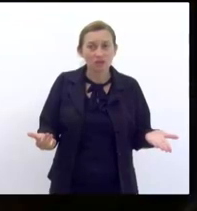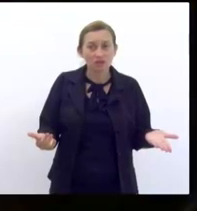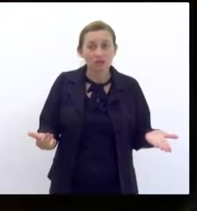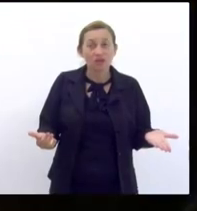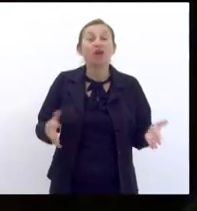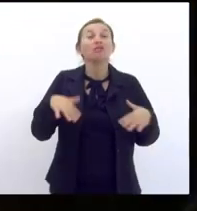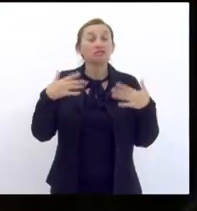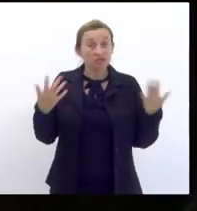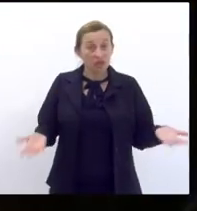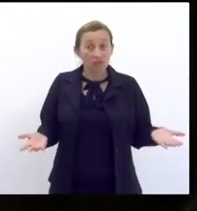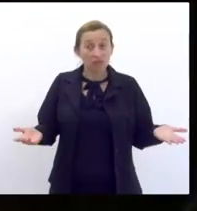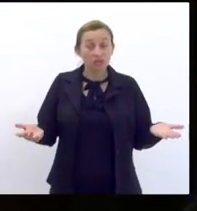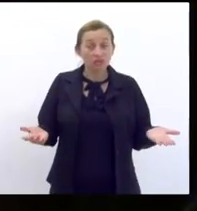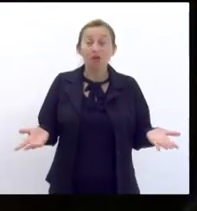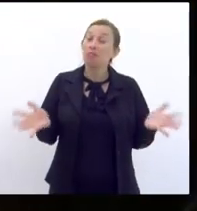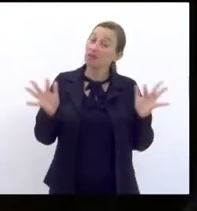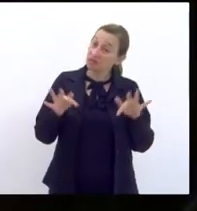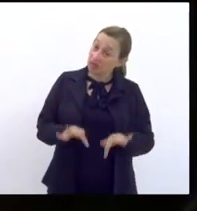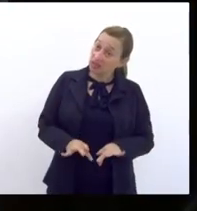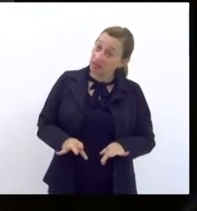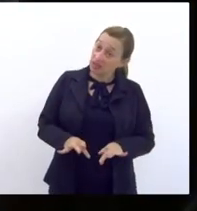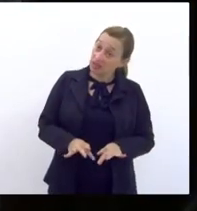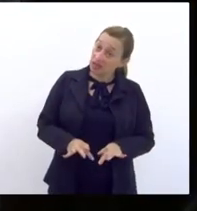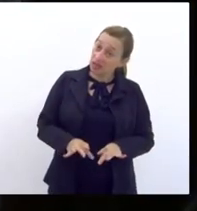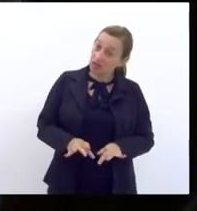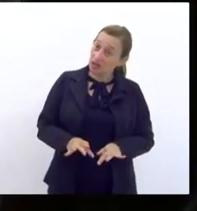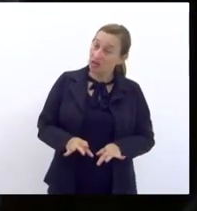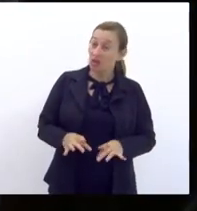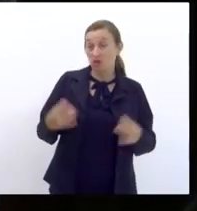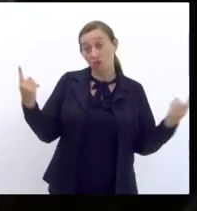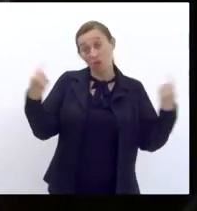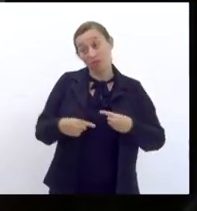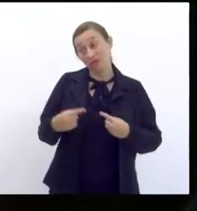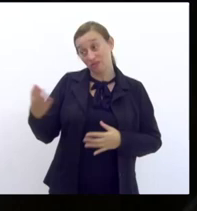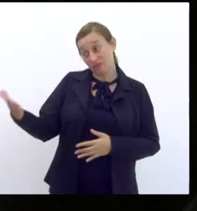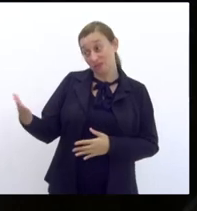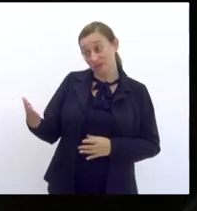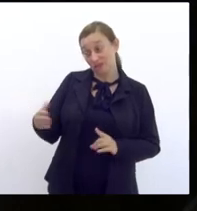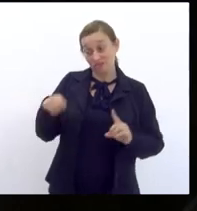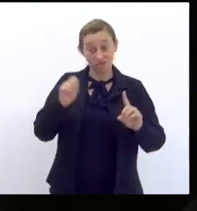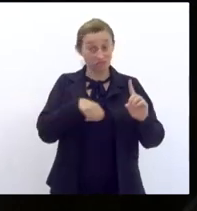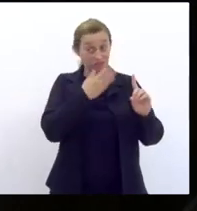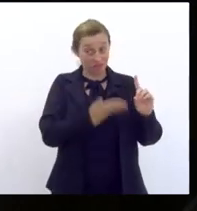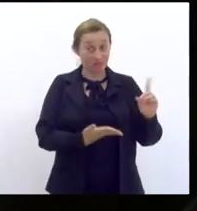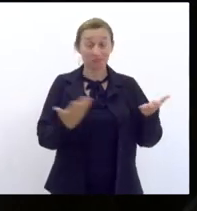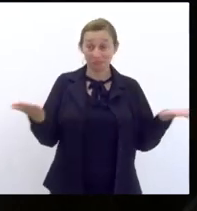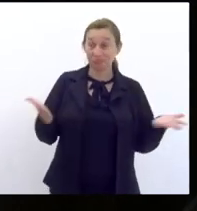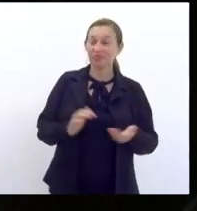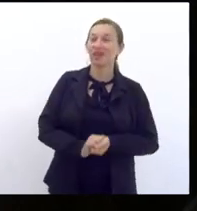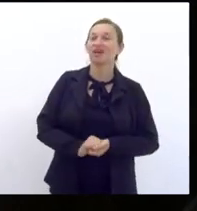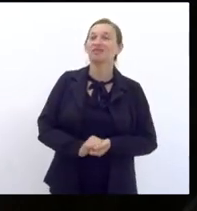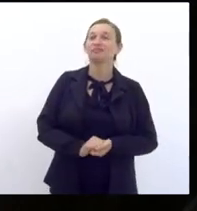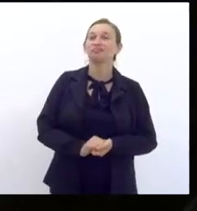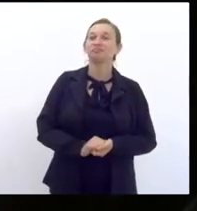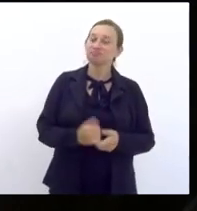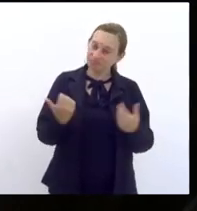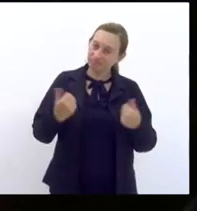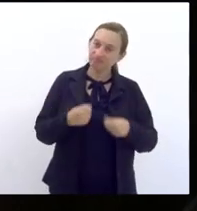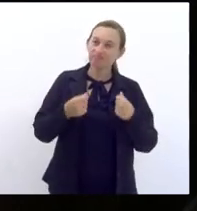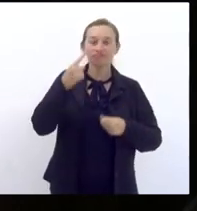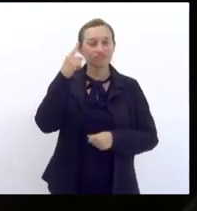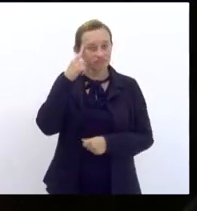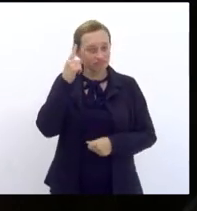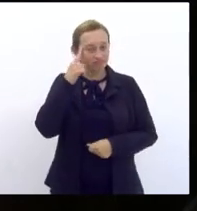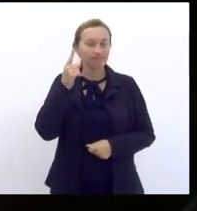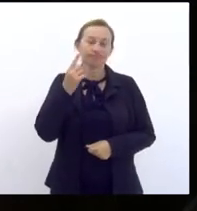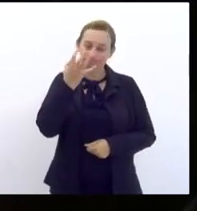então para finalizar são daqui a pouco eu vou concorrer com você emoção é preciso que você